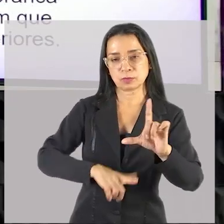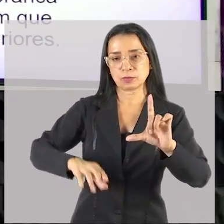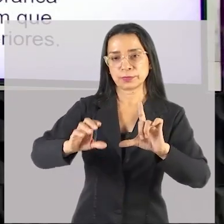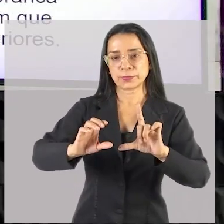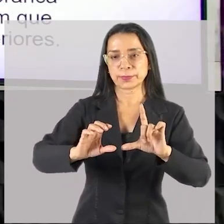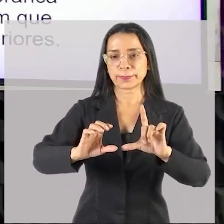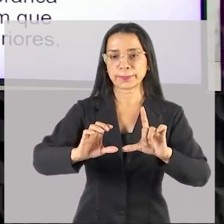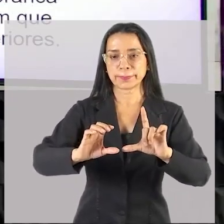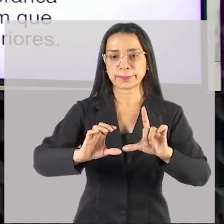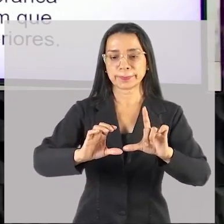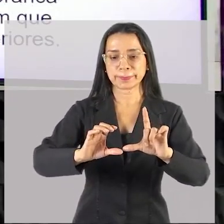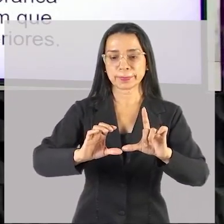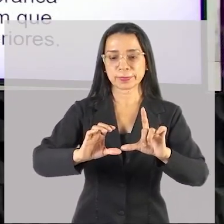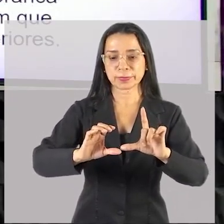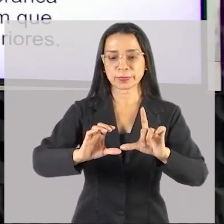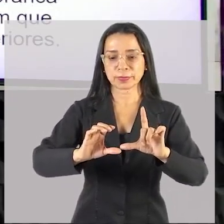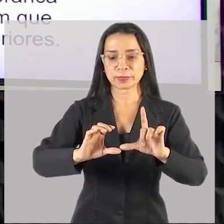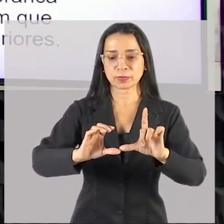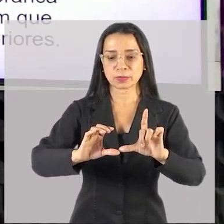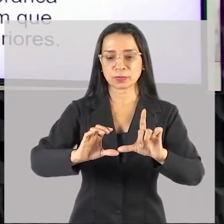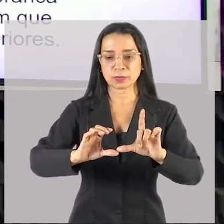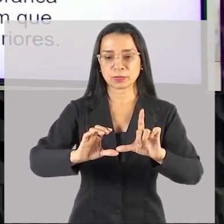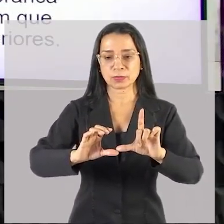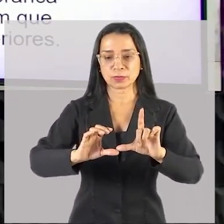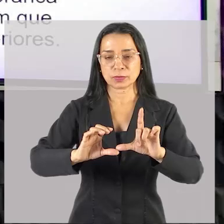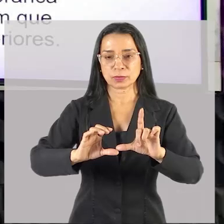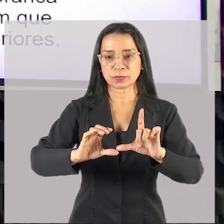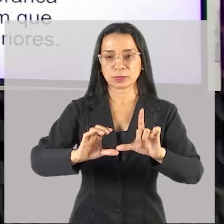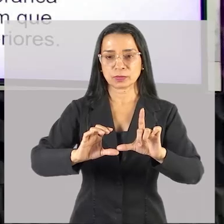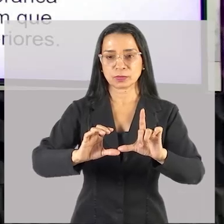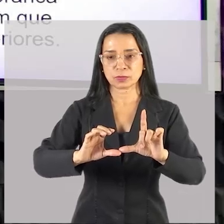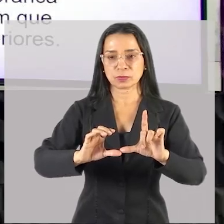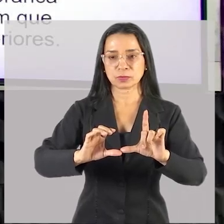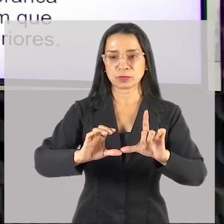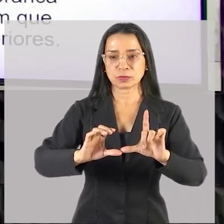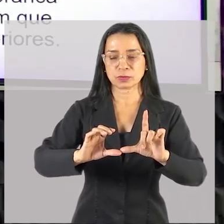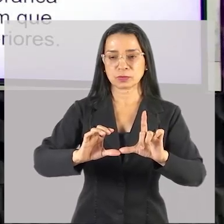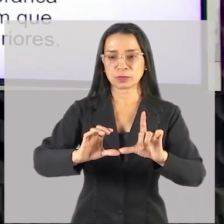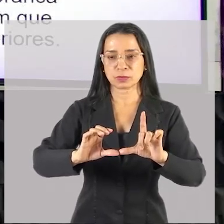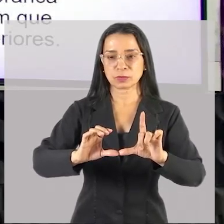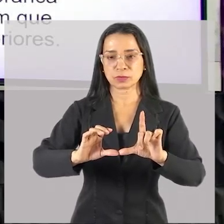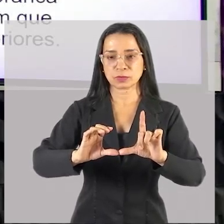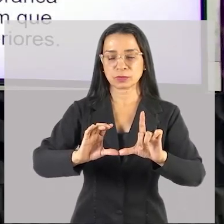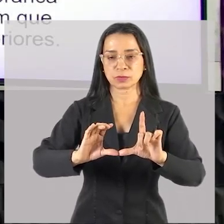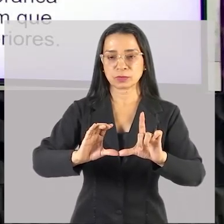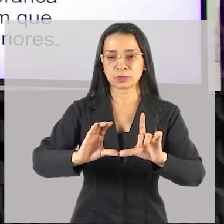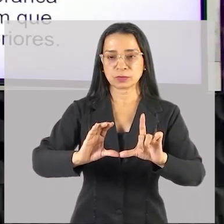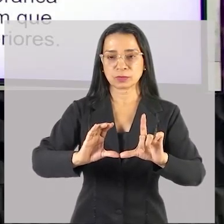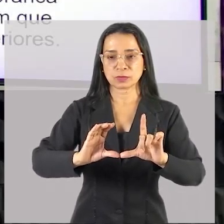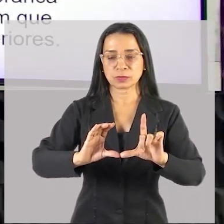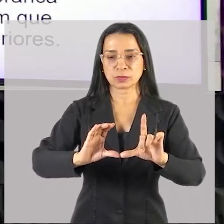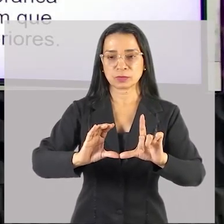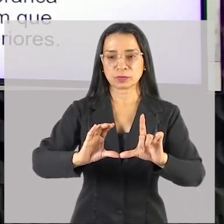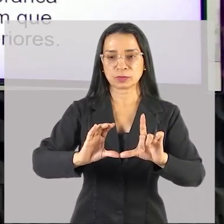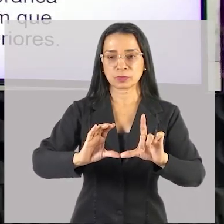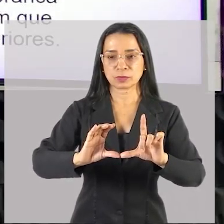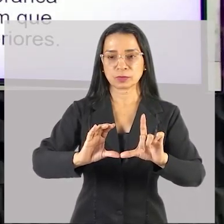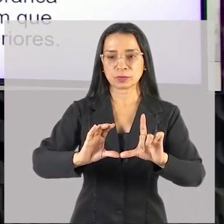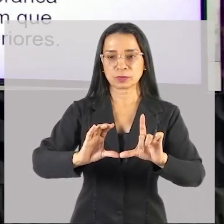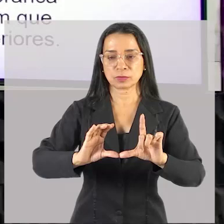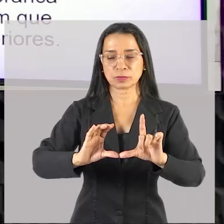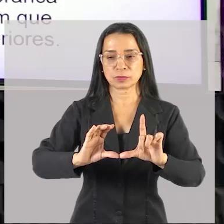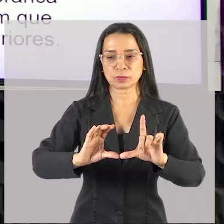não é uma questão sobre Platão, é uma questão sobre Aristóteles. Né? Bora ver o que ela vai dizer. O escravo é uma necessidade para a cidade, de tal modo que o senhor